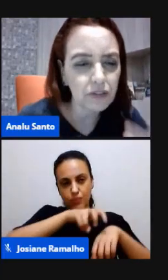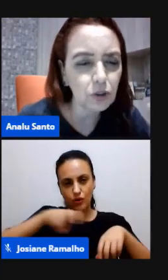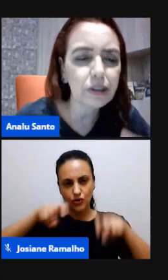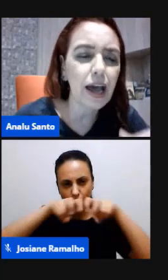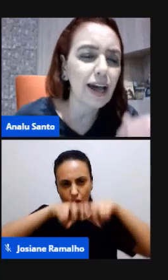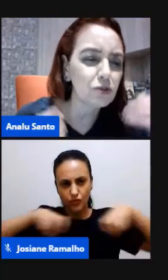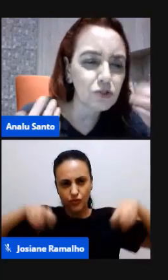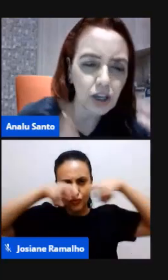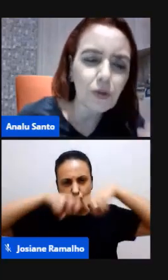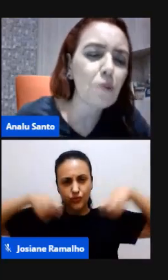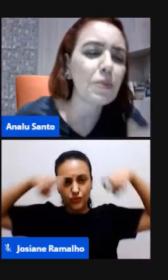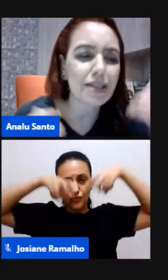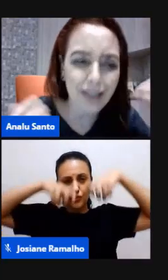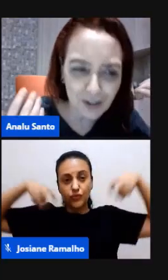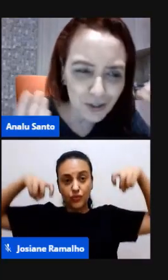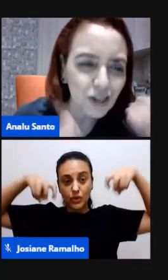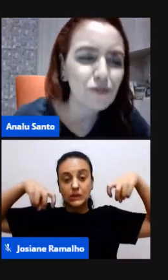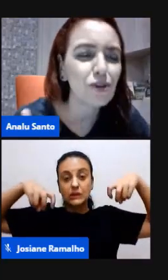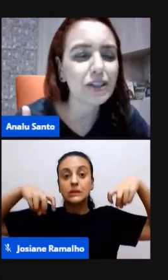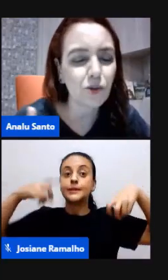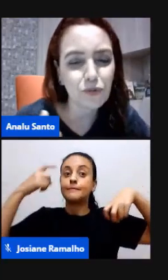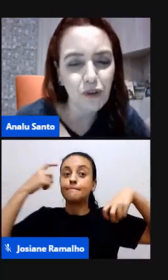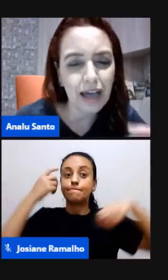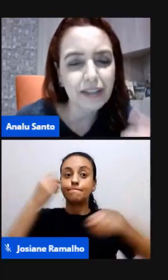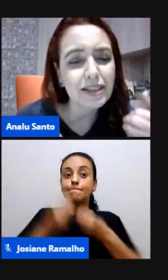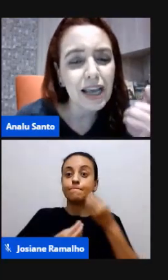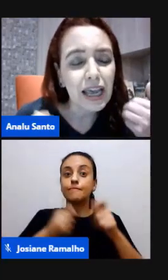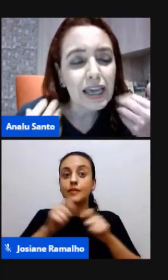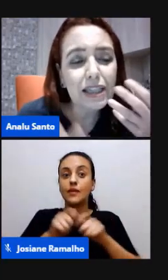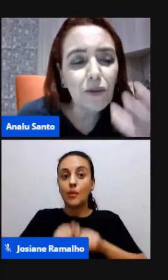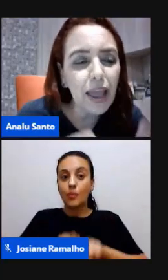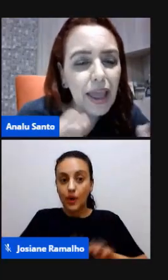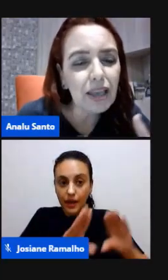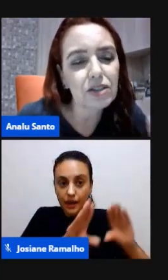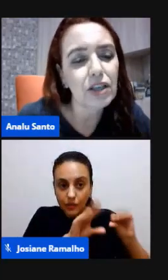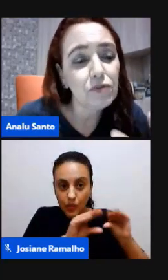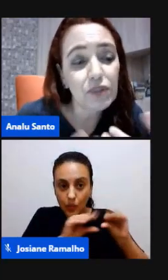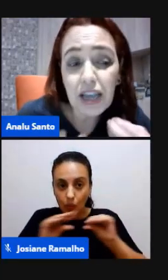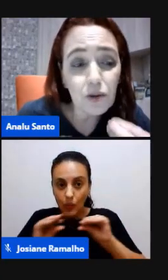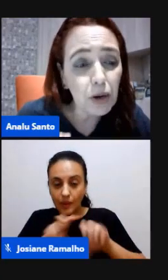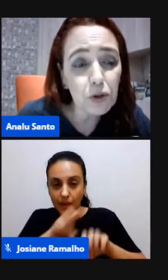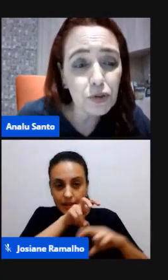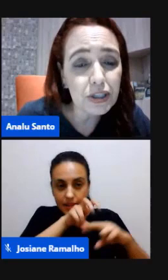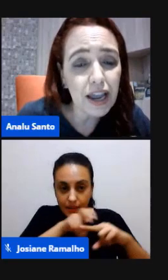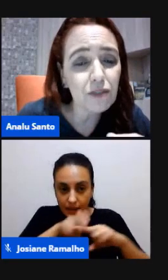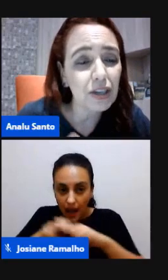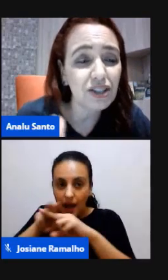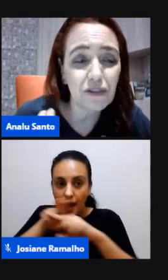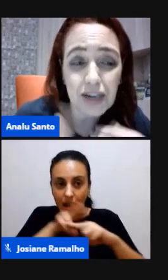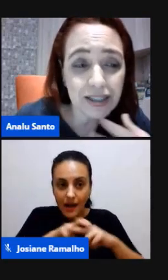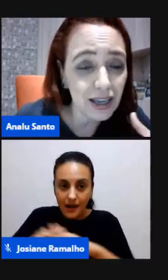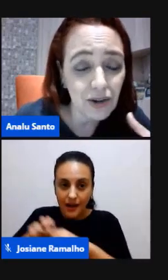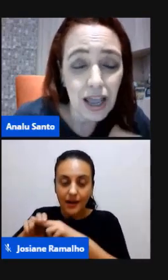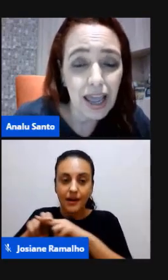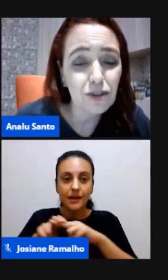porque estava lotado, não tinha local para sentar, a gente levou as almofadas. Então, elas fizeram o maior sucesso,